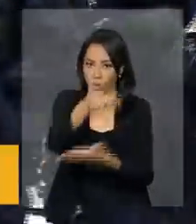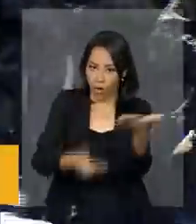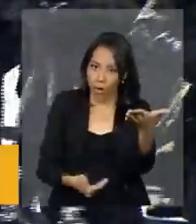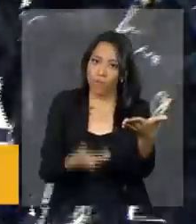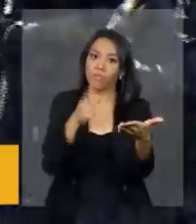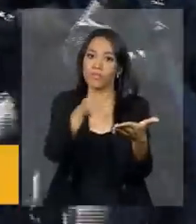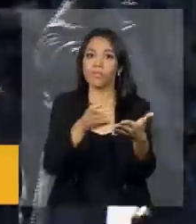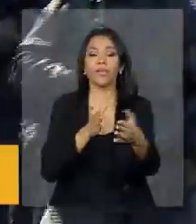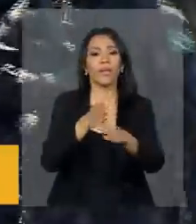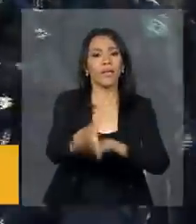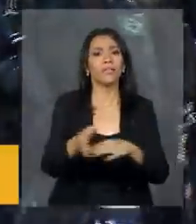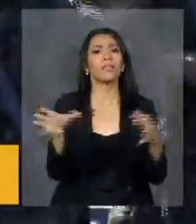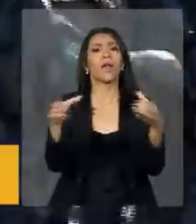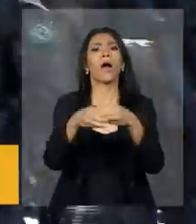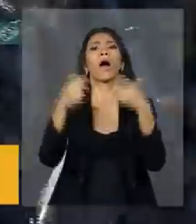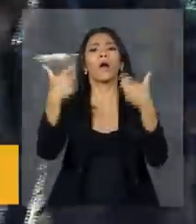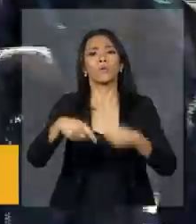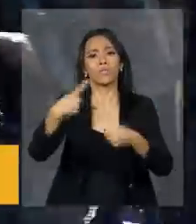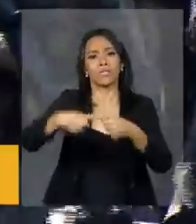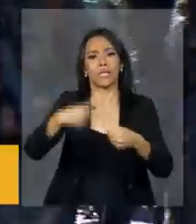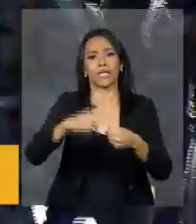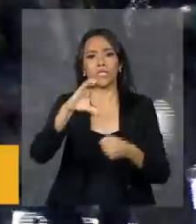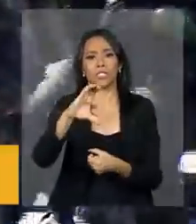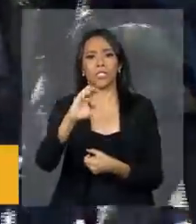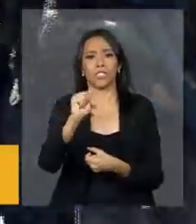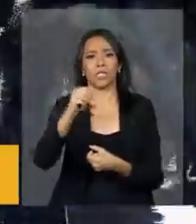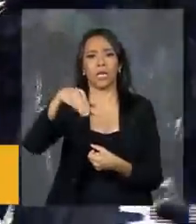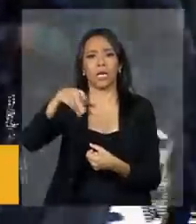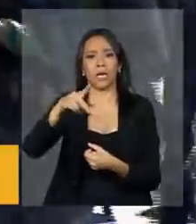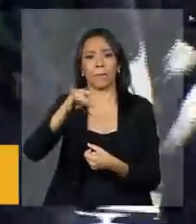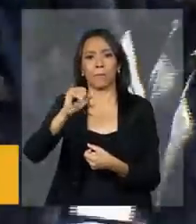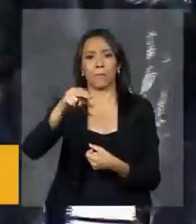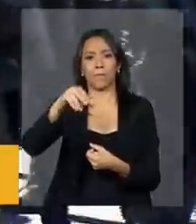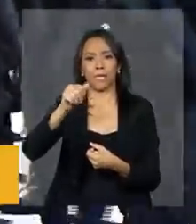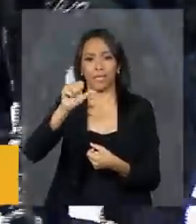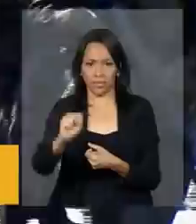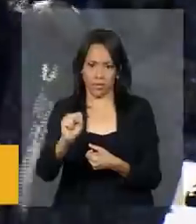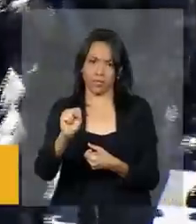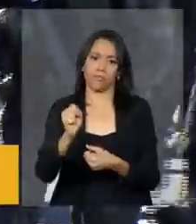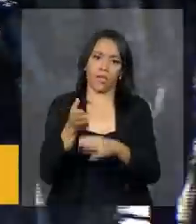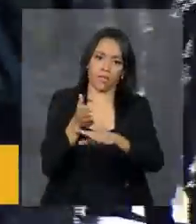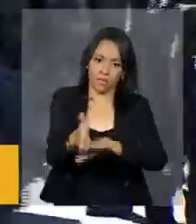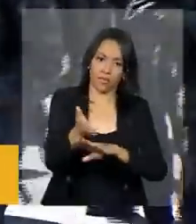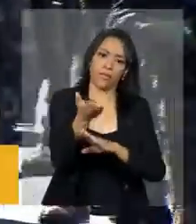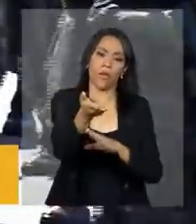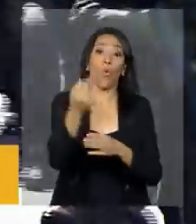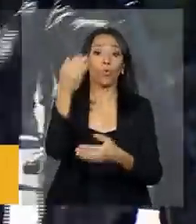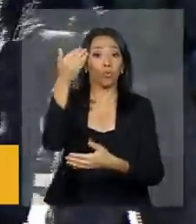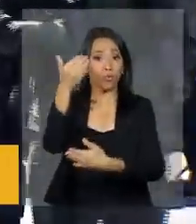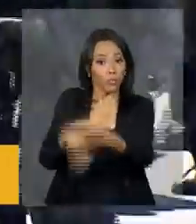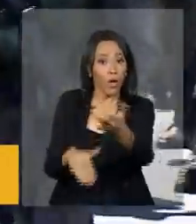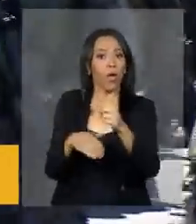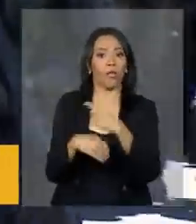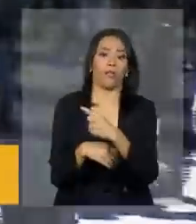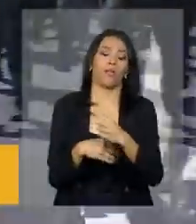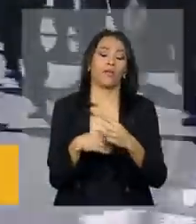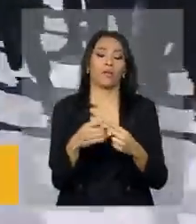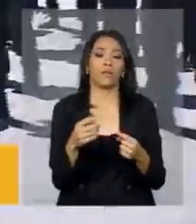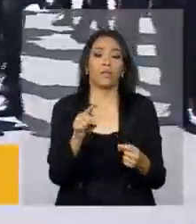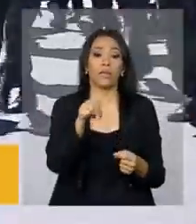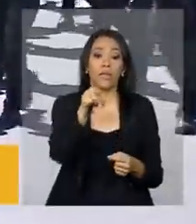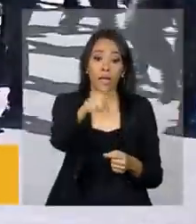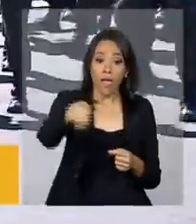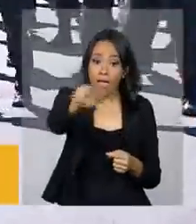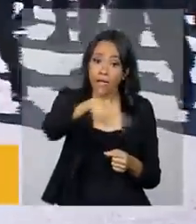Cadetes do Exército, em Campinas. Nós vemos essa tropa com o novo fuzil do Exército, né? Exatamente. Essa aí é